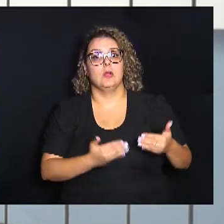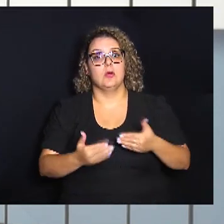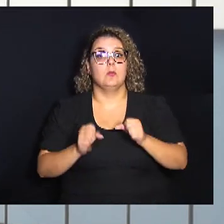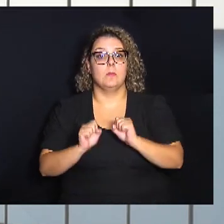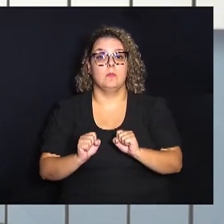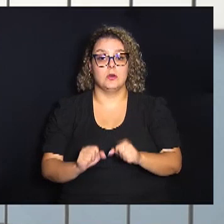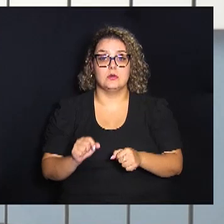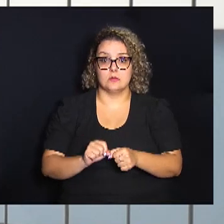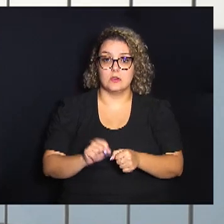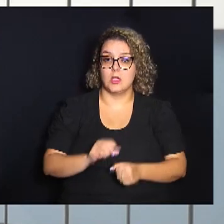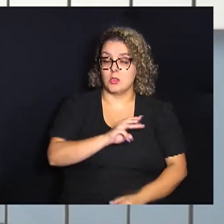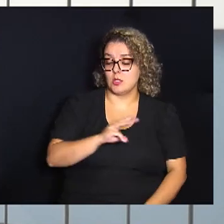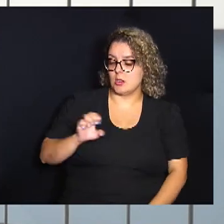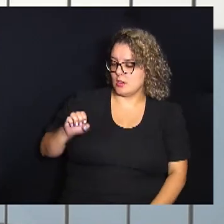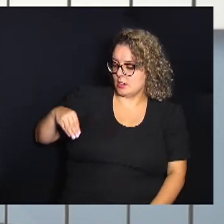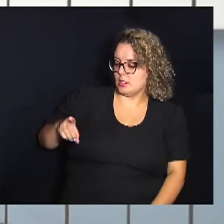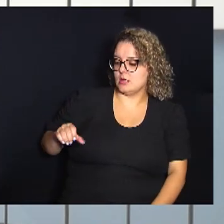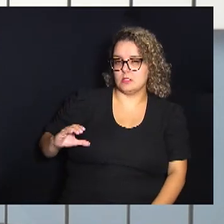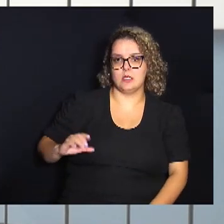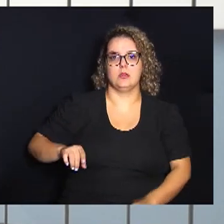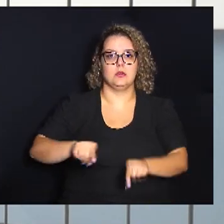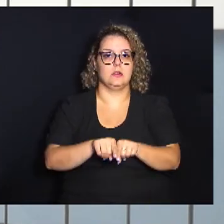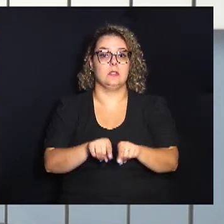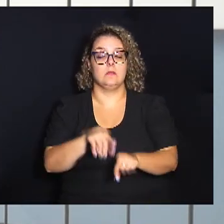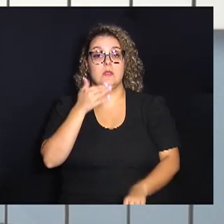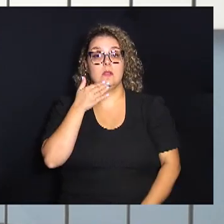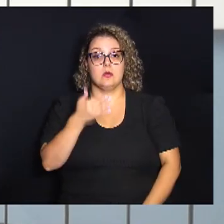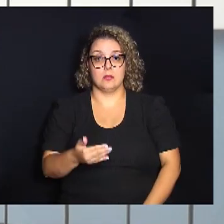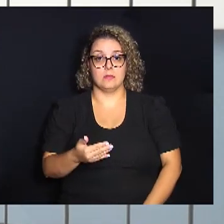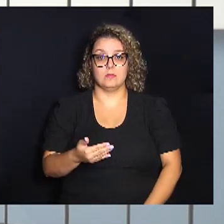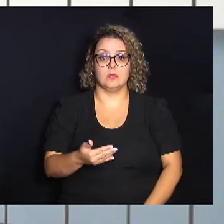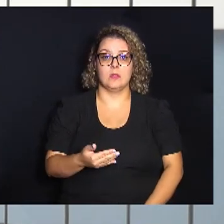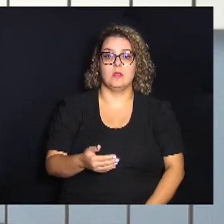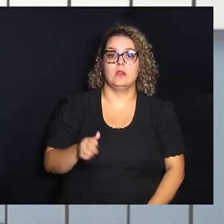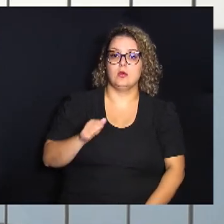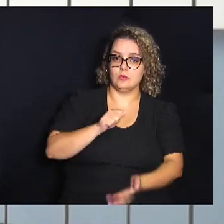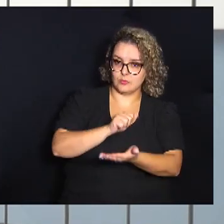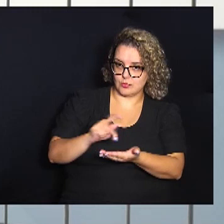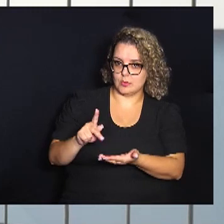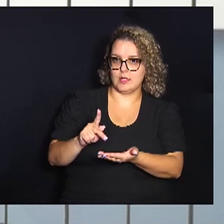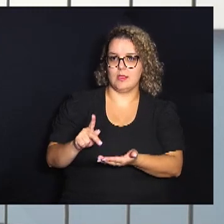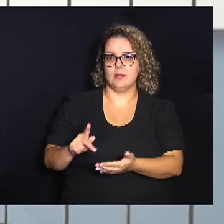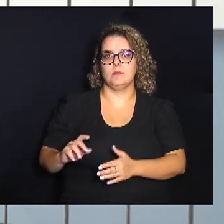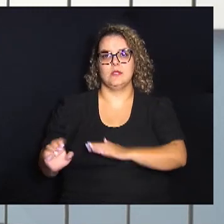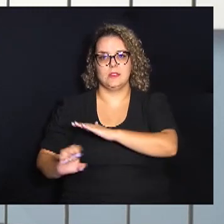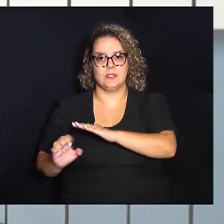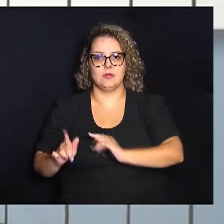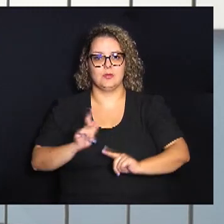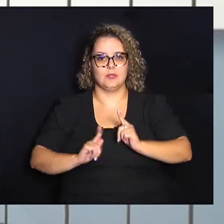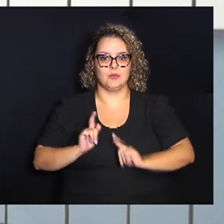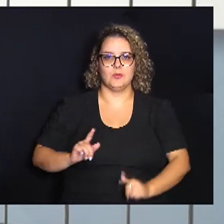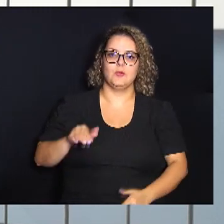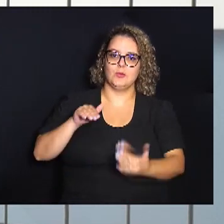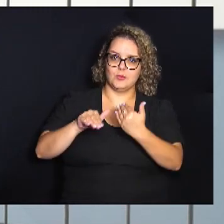realizado pelo site da INDEC e também fazer a solicitação através do aplicativo da empresa que gerencia o